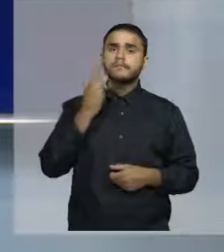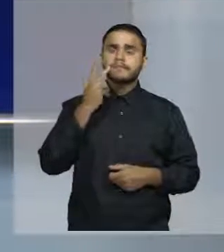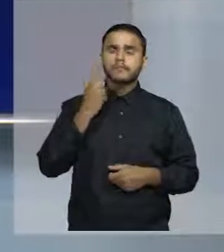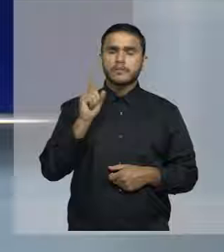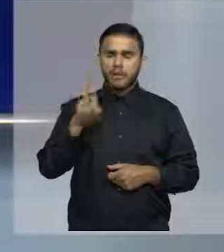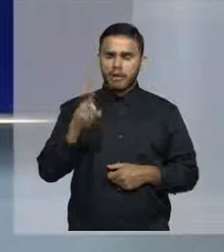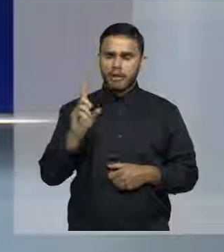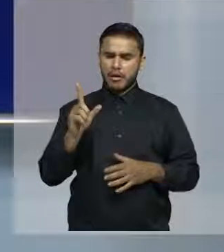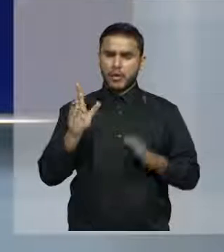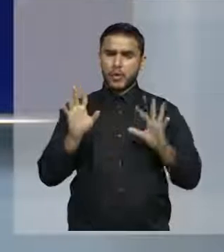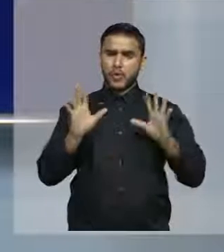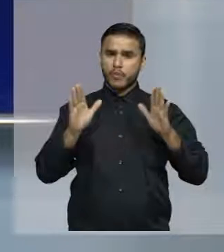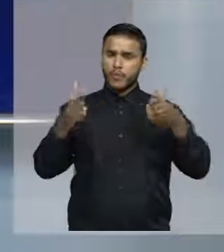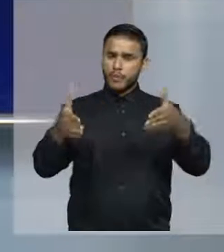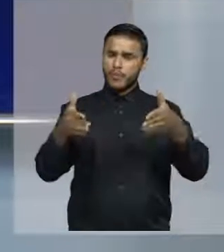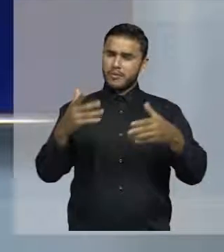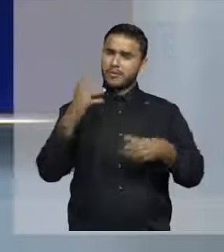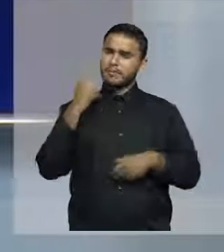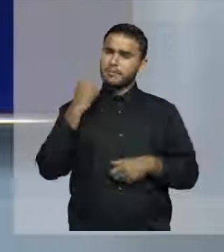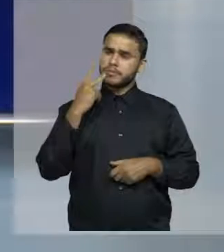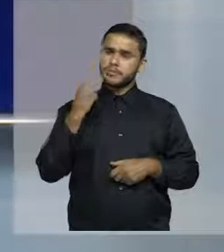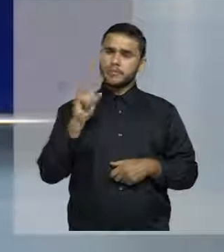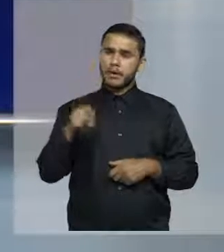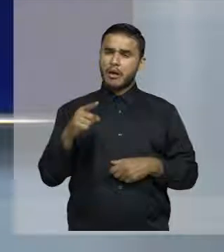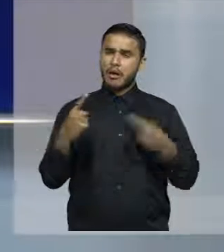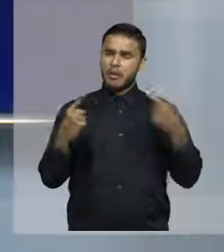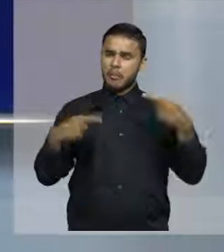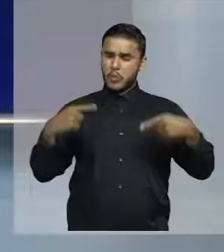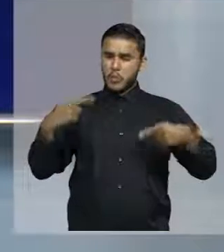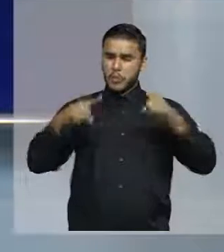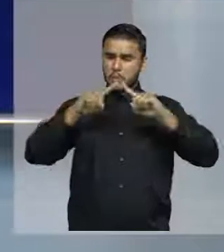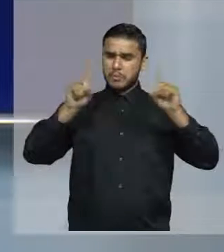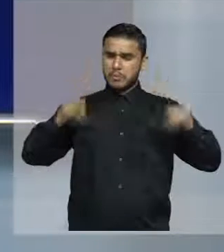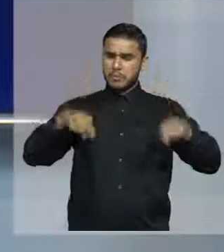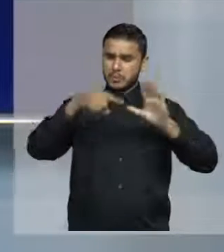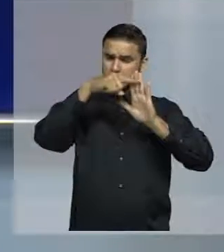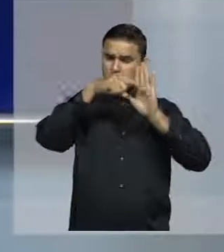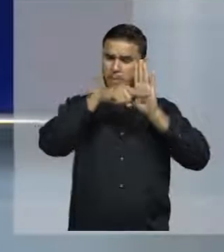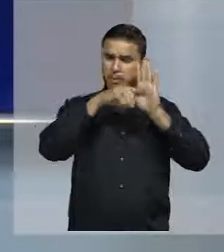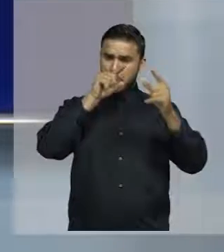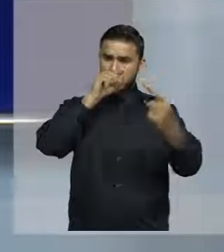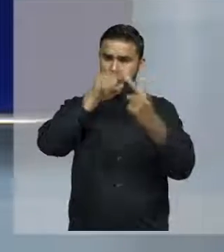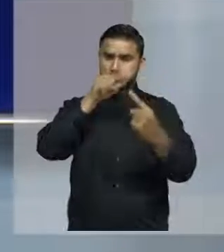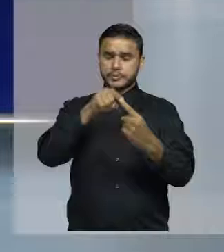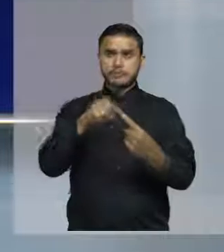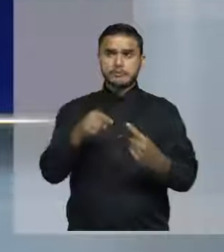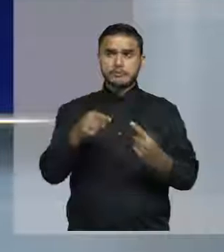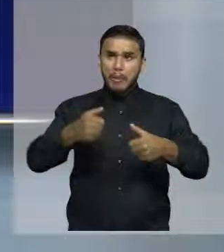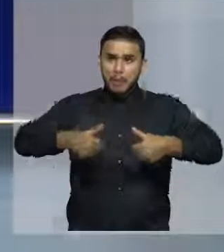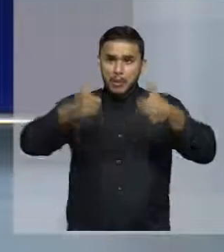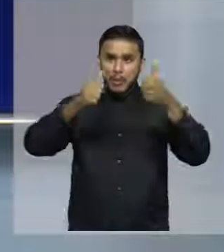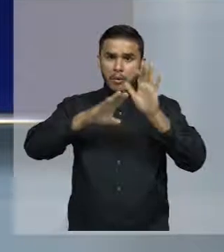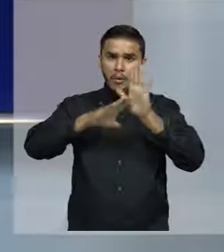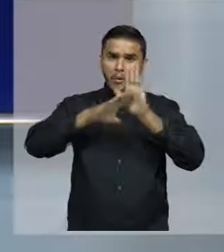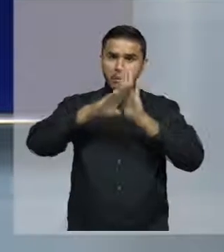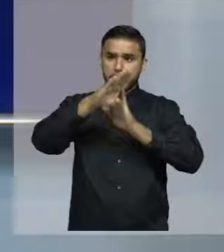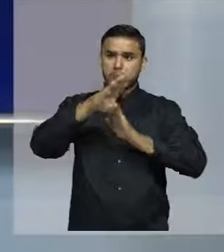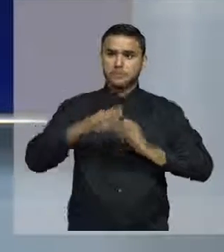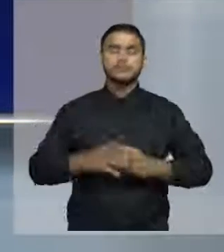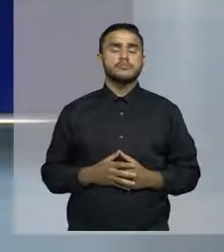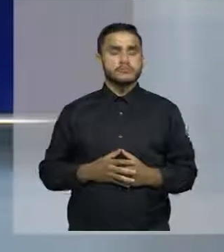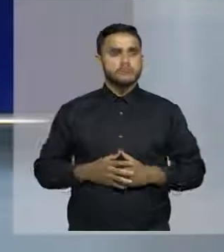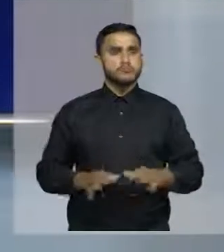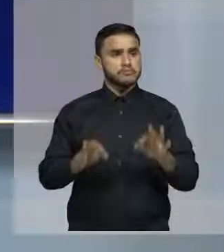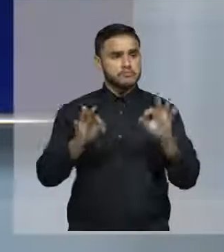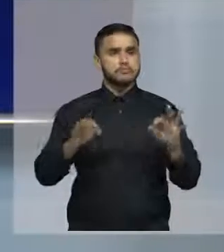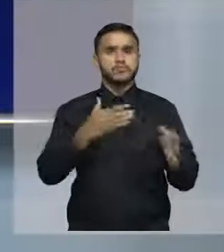de segurança no modelo que aí está, que só piorou, não obstante os esforços desprendidos